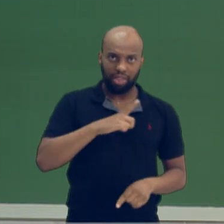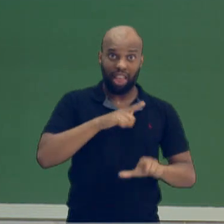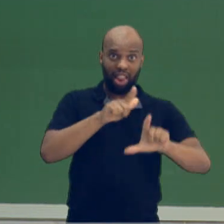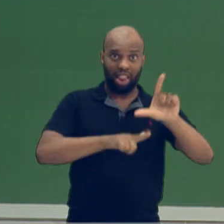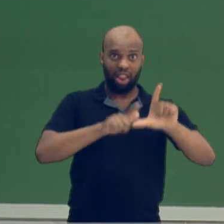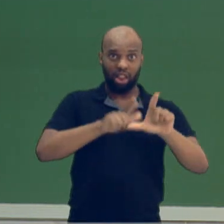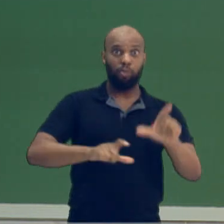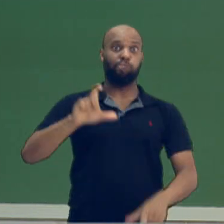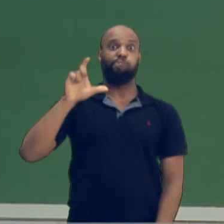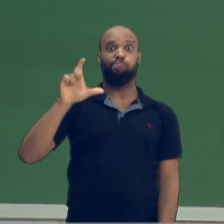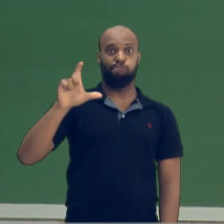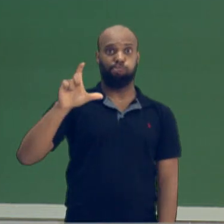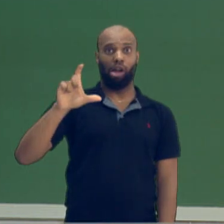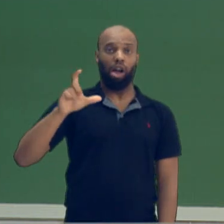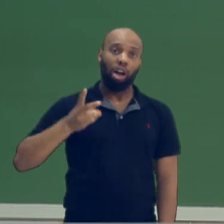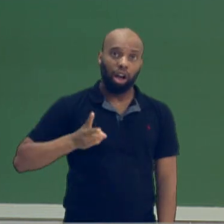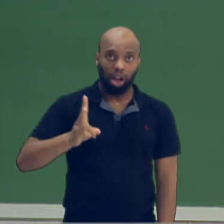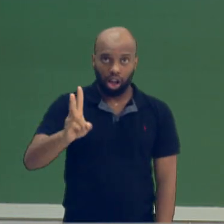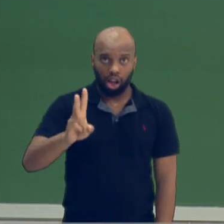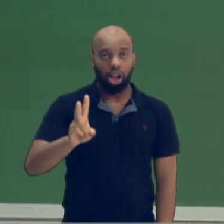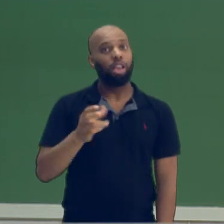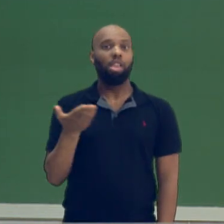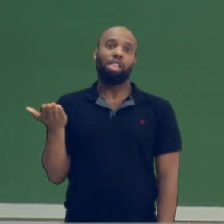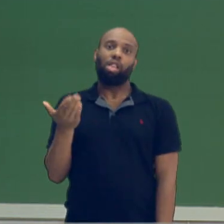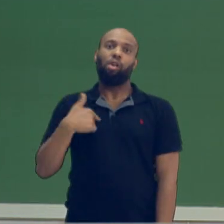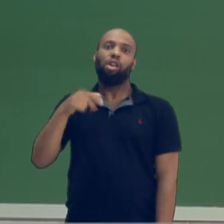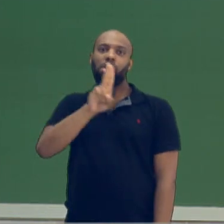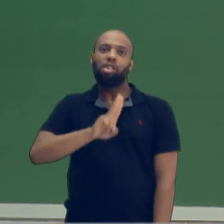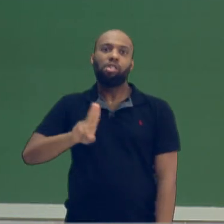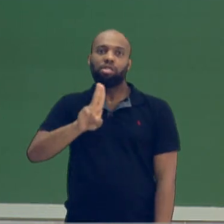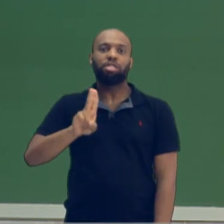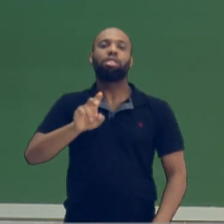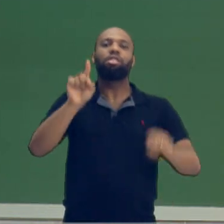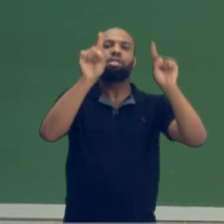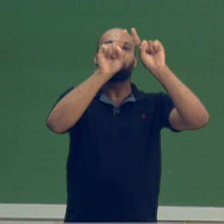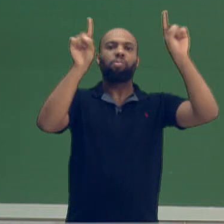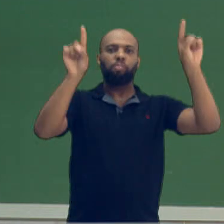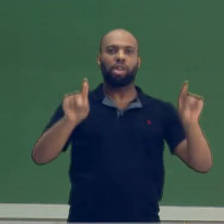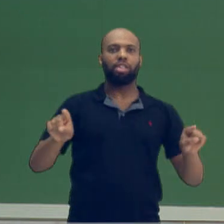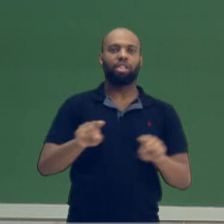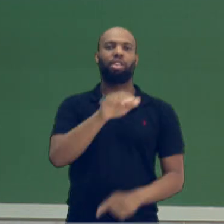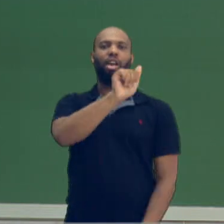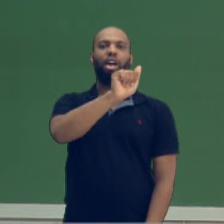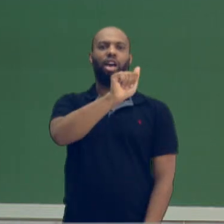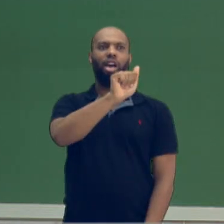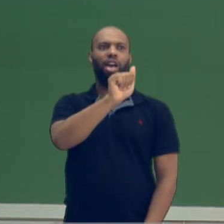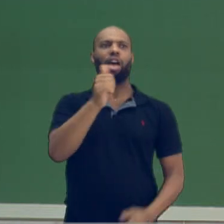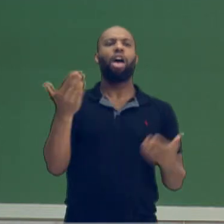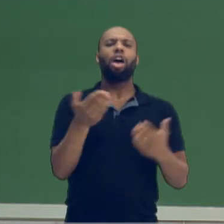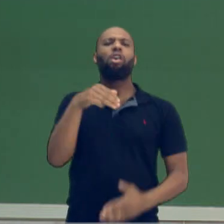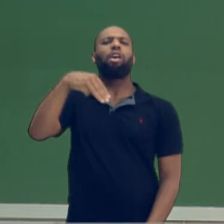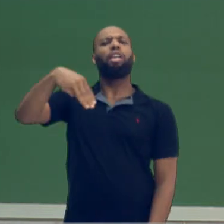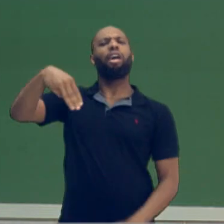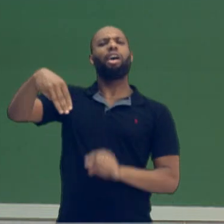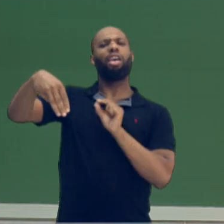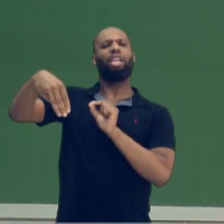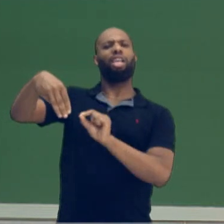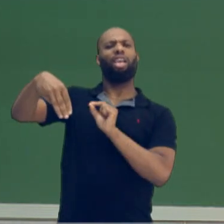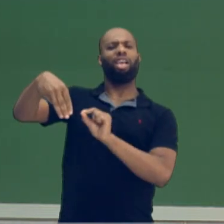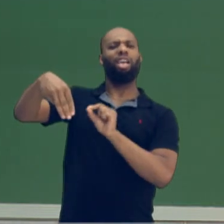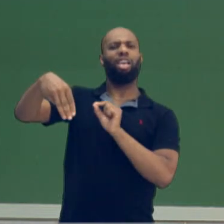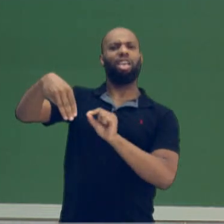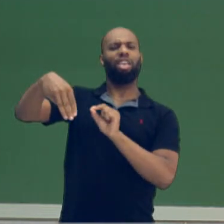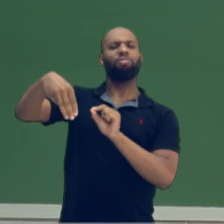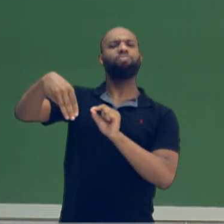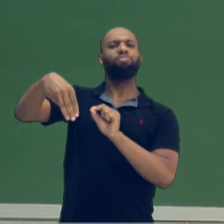por uma letra maiúscula, tá? Então, nesse caso aqui, eu tenho a matriz A. E o que representa o meu M que está aqui junto com a